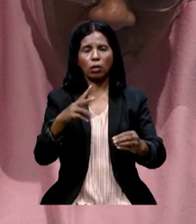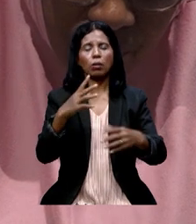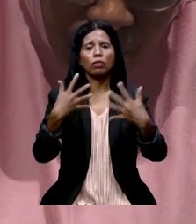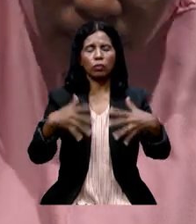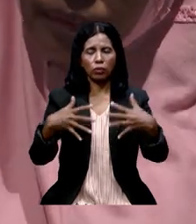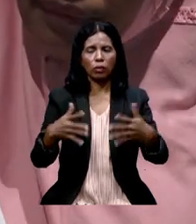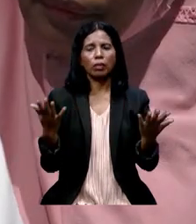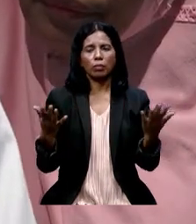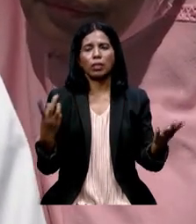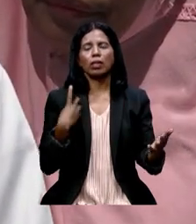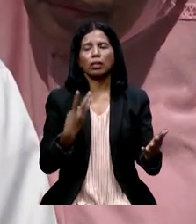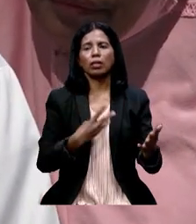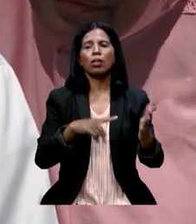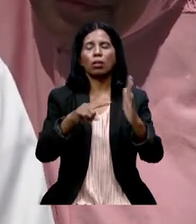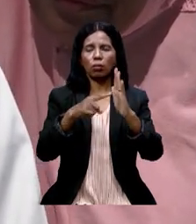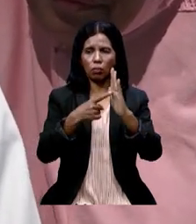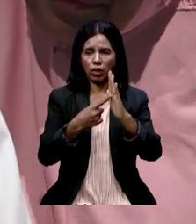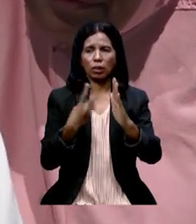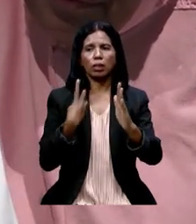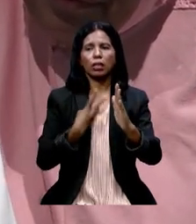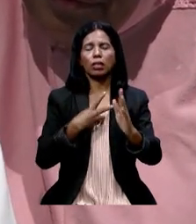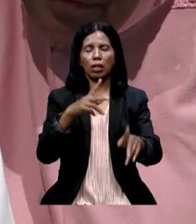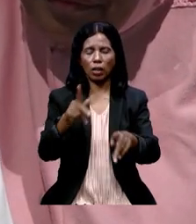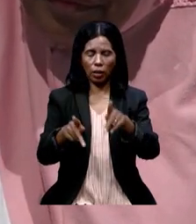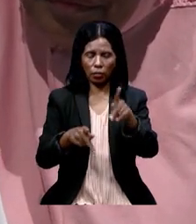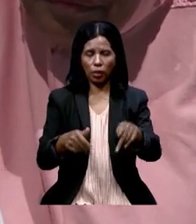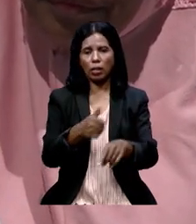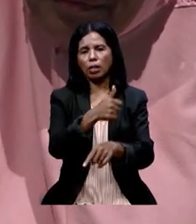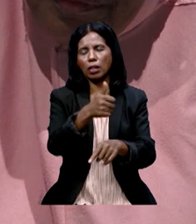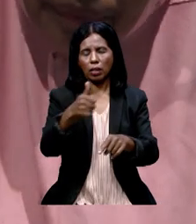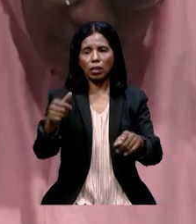mai be idane ita komesa husi itania komunidade idi idania fe